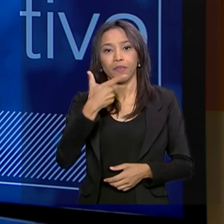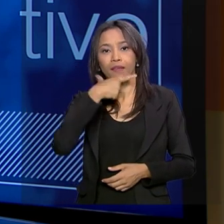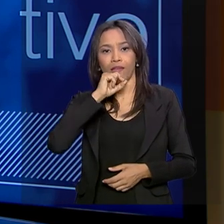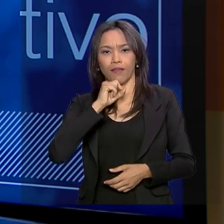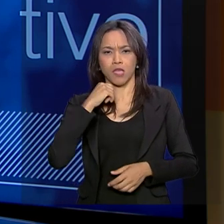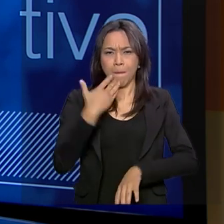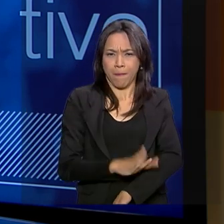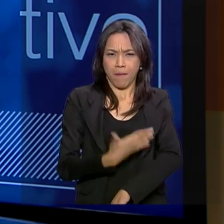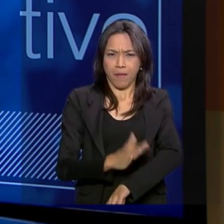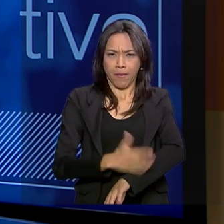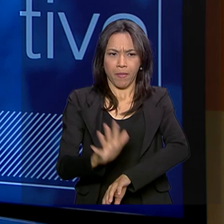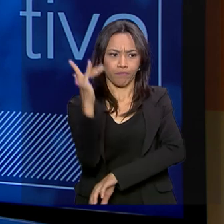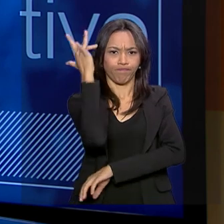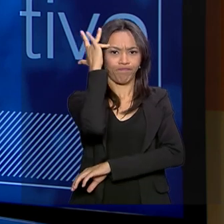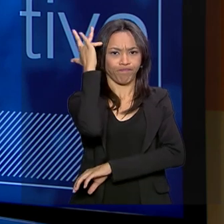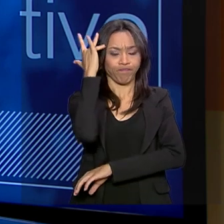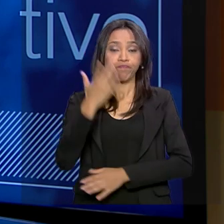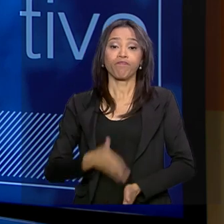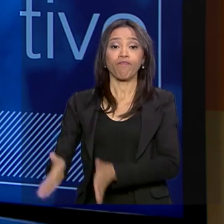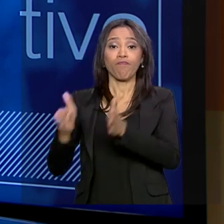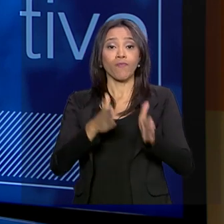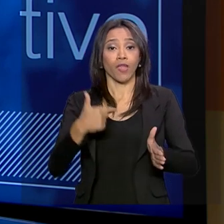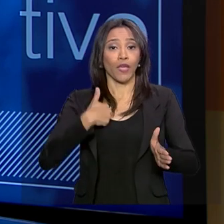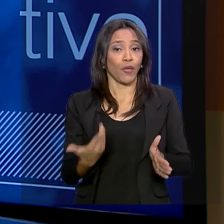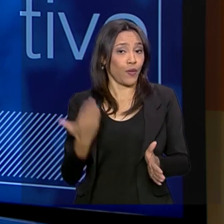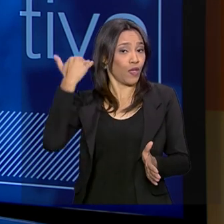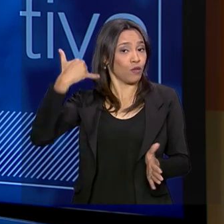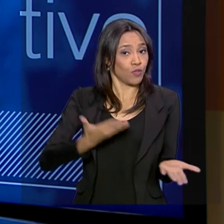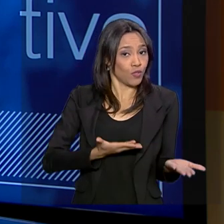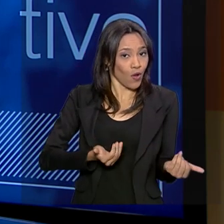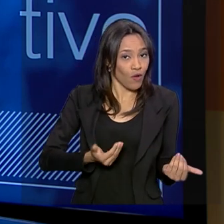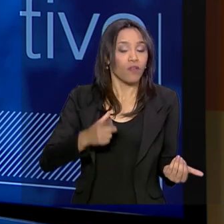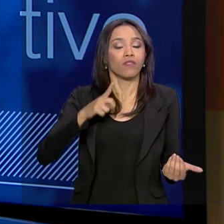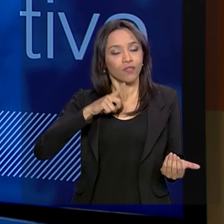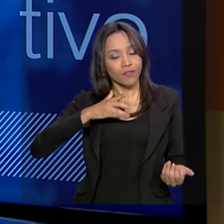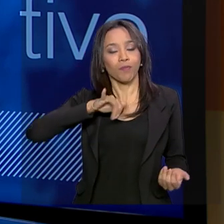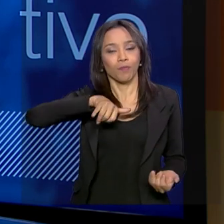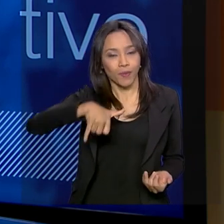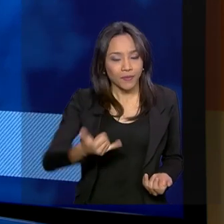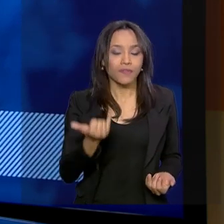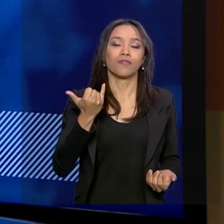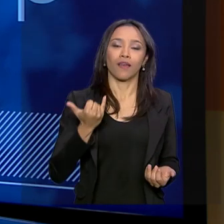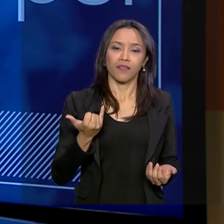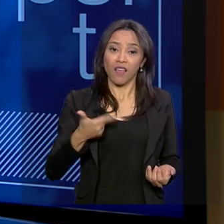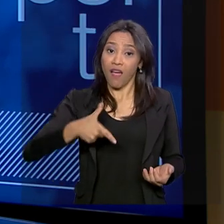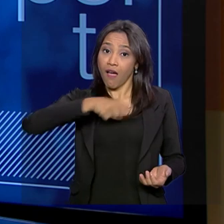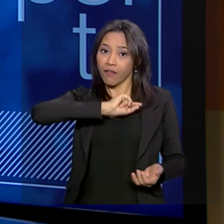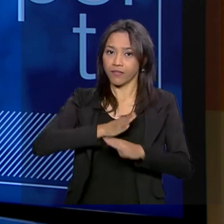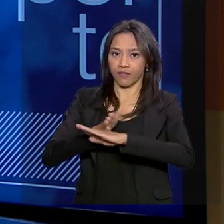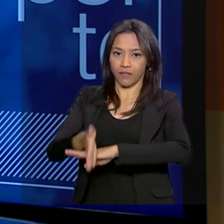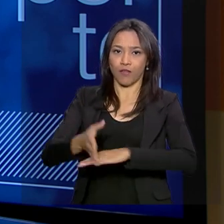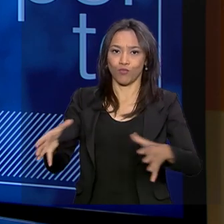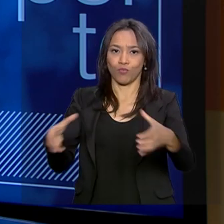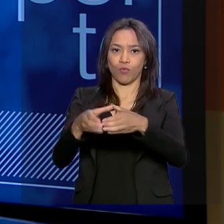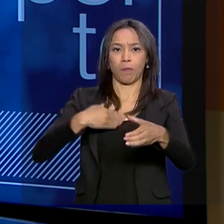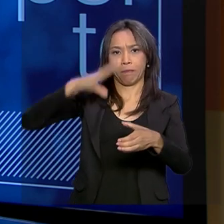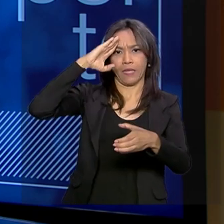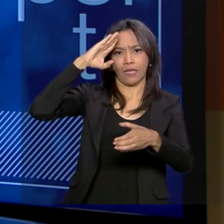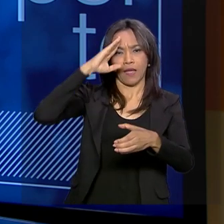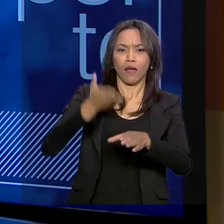rendimento. Eu tive a oportunidade, como jovem ainda, antes de entrar na carreira militar, de